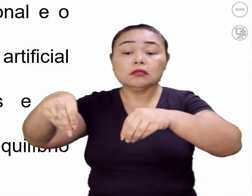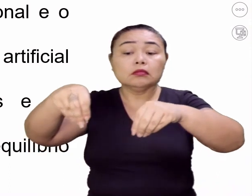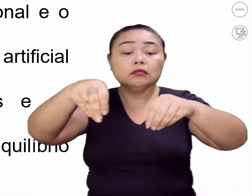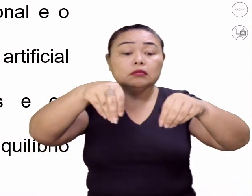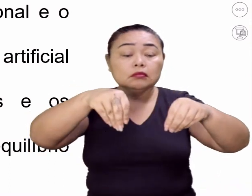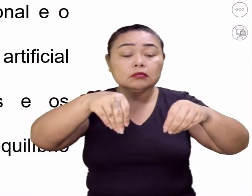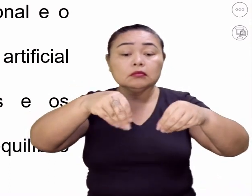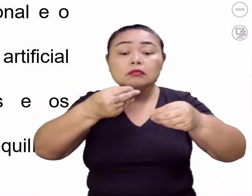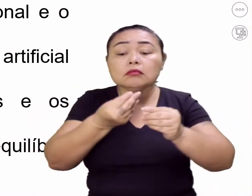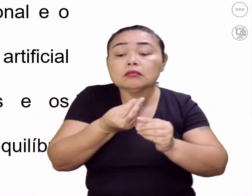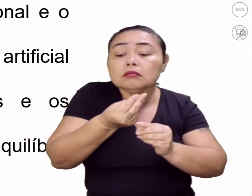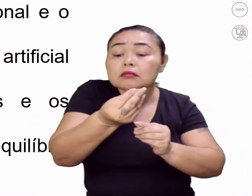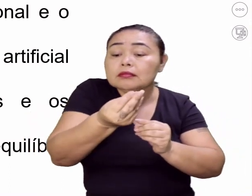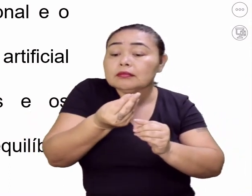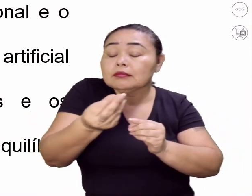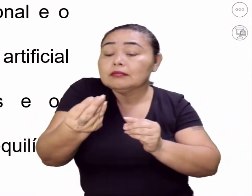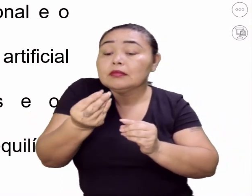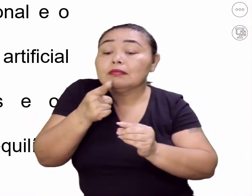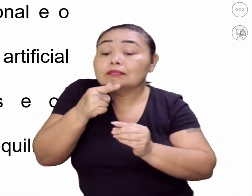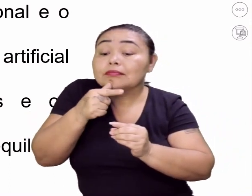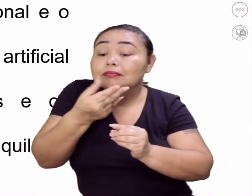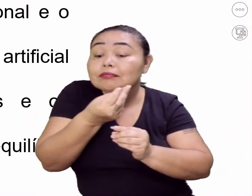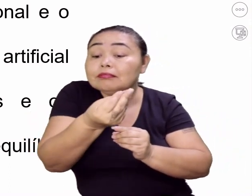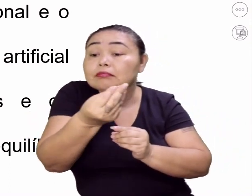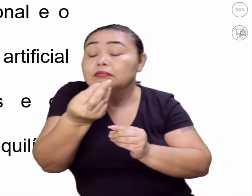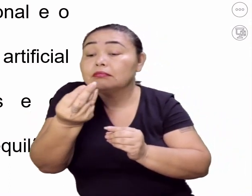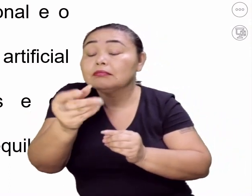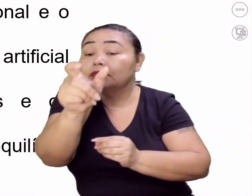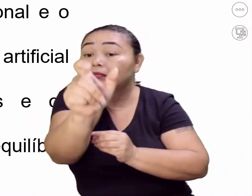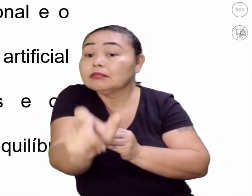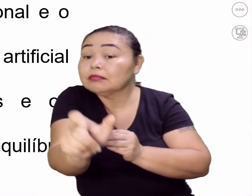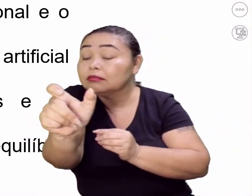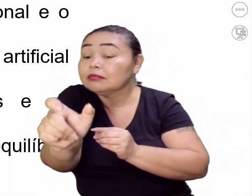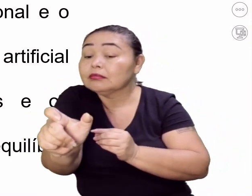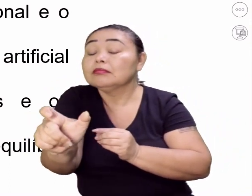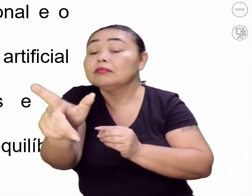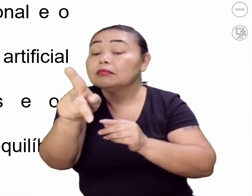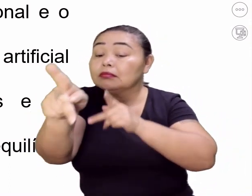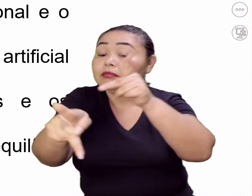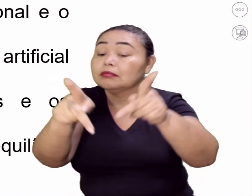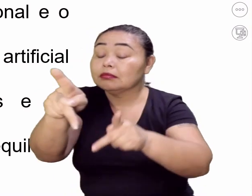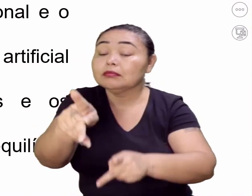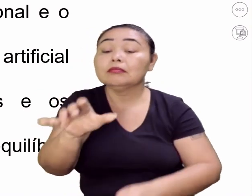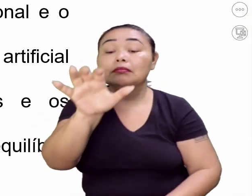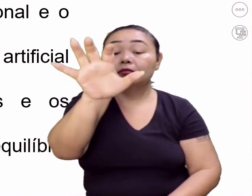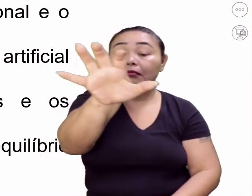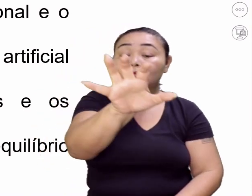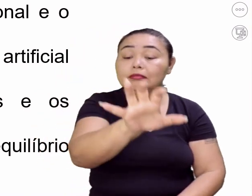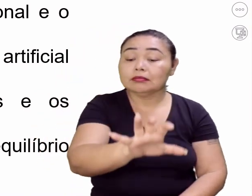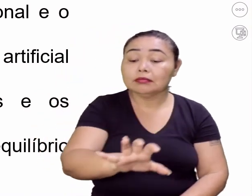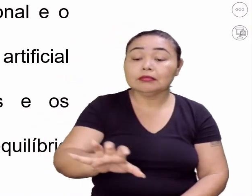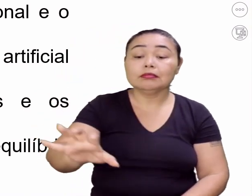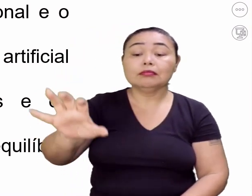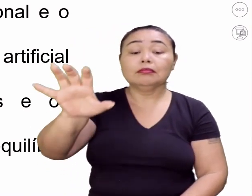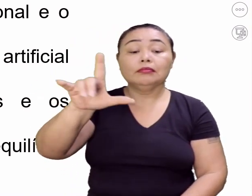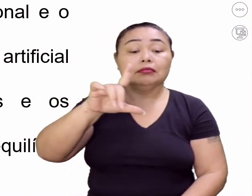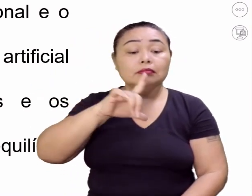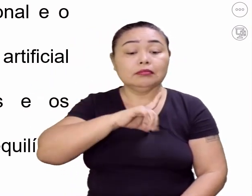território e a distribuição da população brasileira por regiões, notam-se